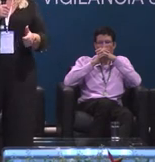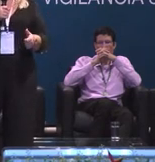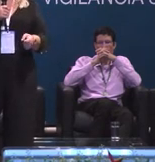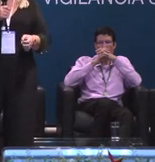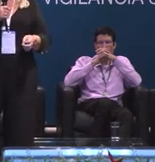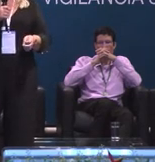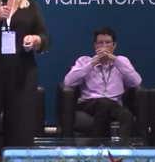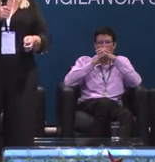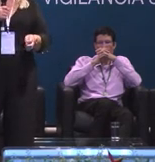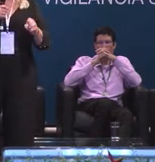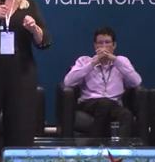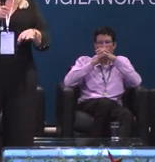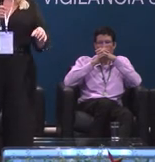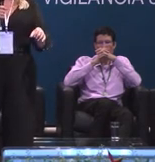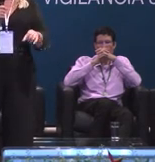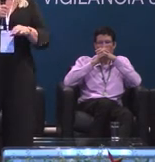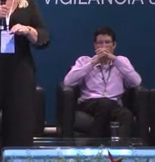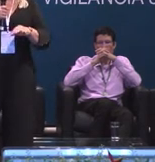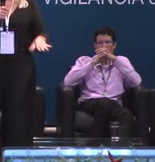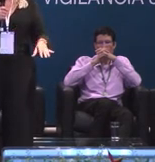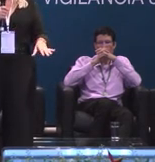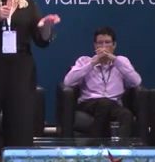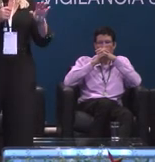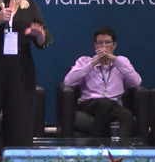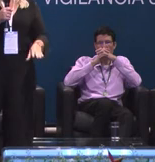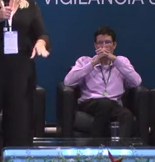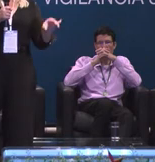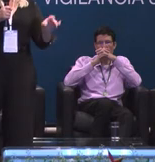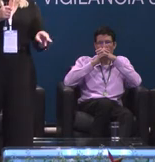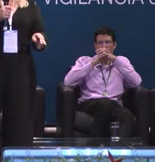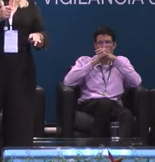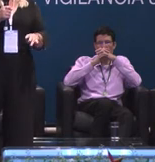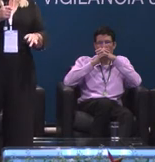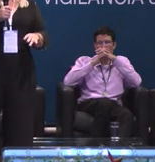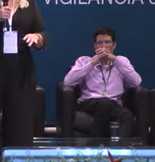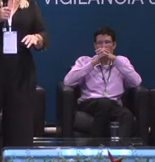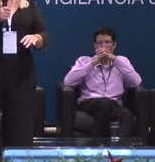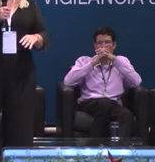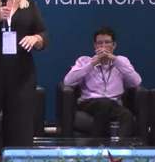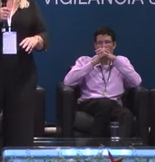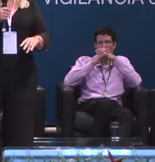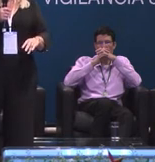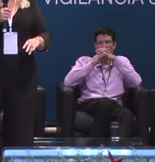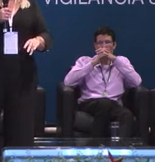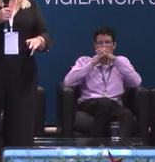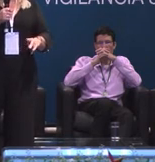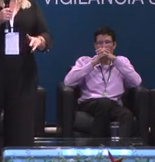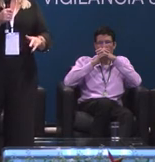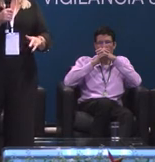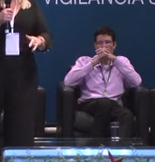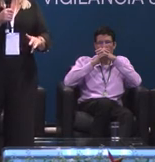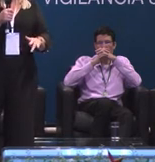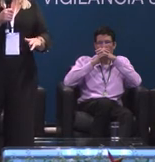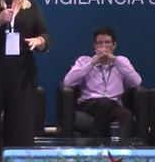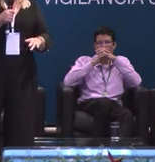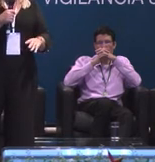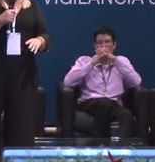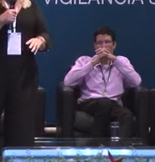no gerenciamento de risco. Tudo isso, não tenham dúvidas, vai impactar no cenário do financiamento da vigilância